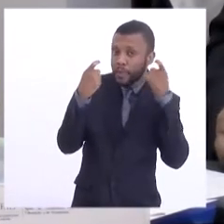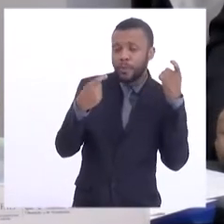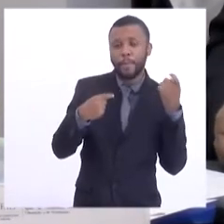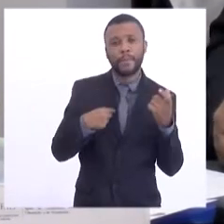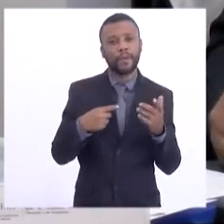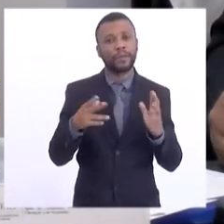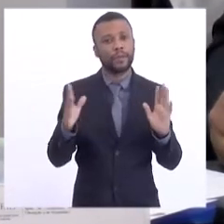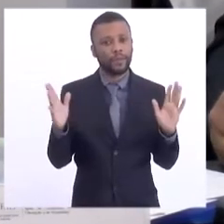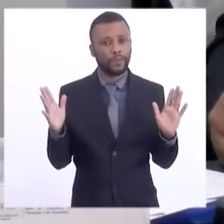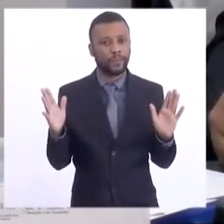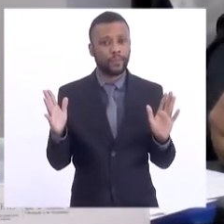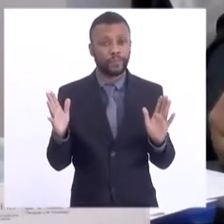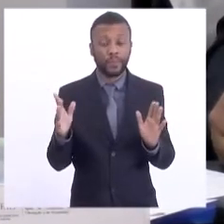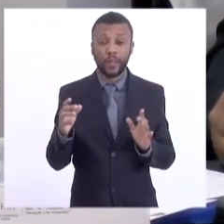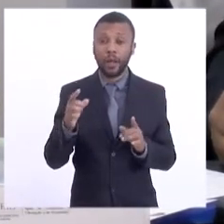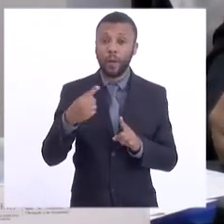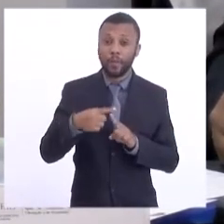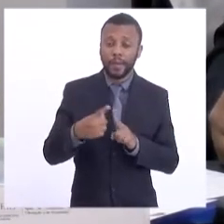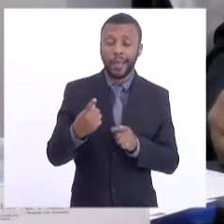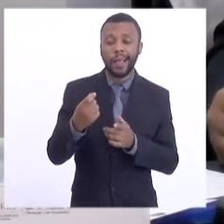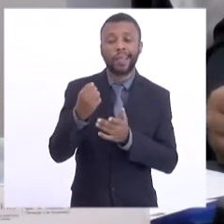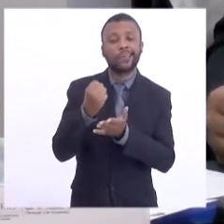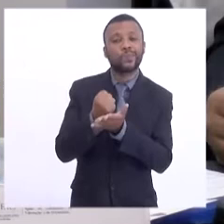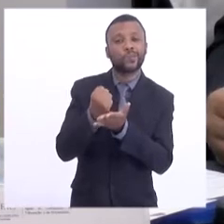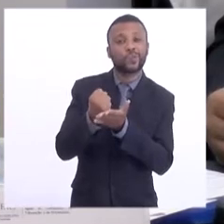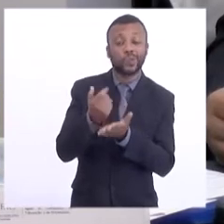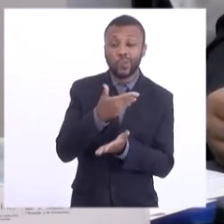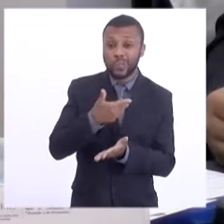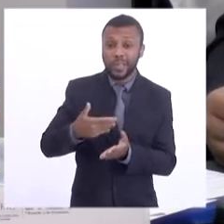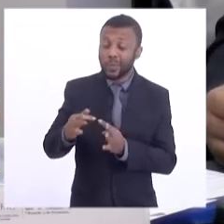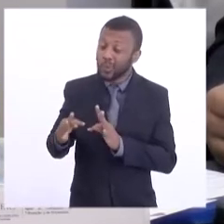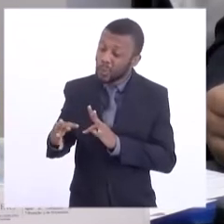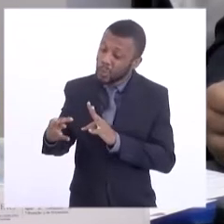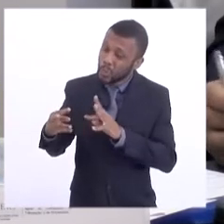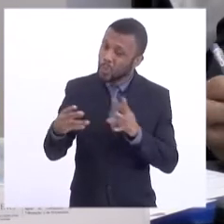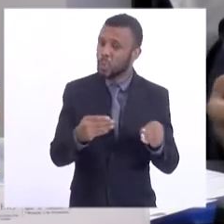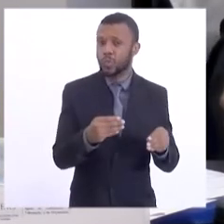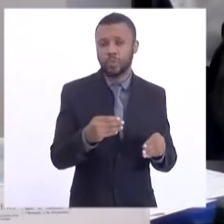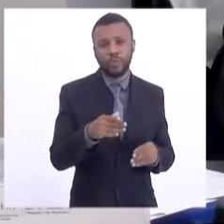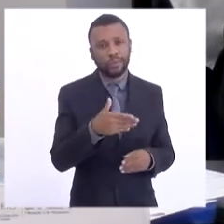que você tem até terceirizou tudo no estado tudo